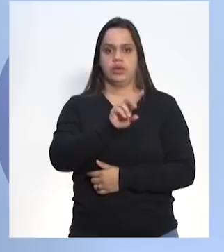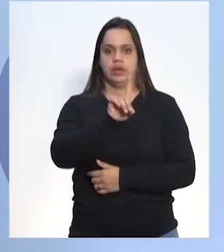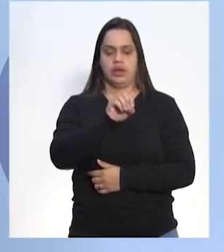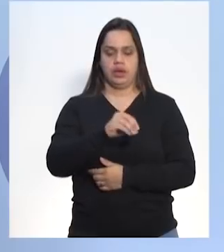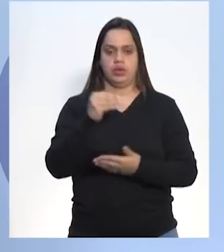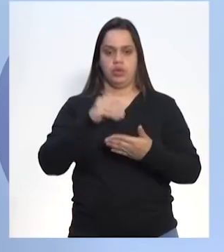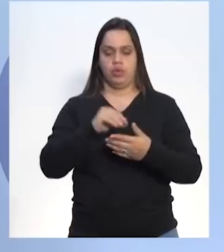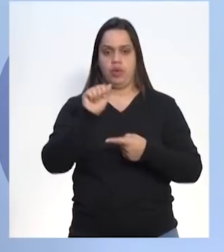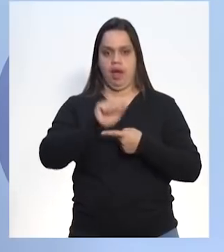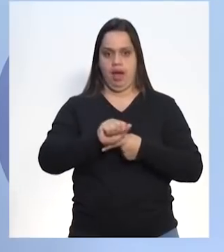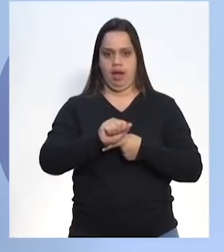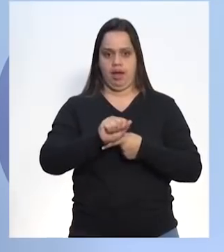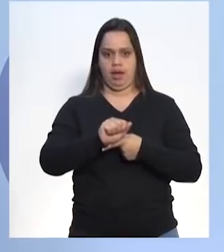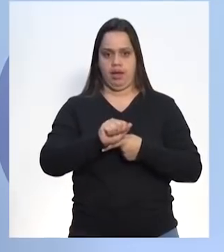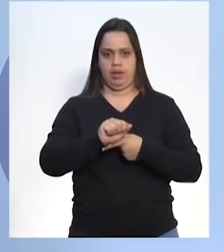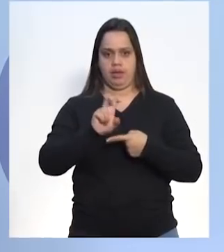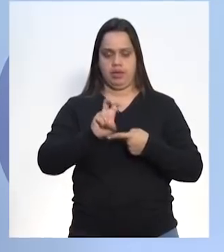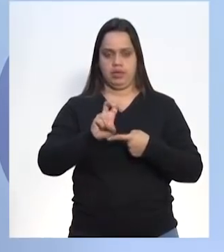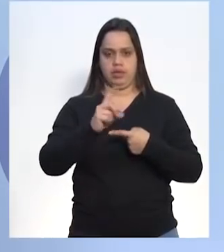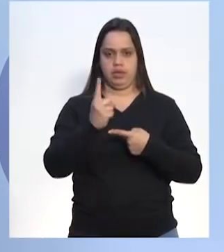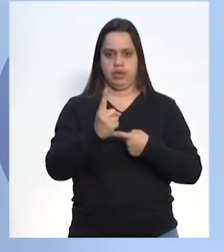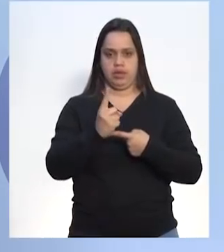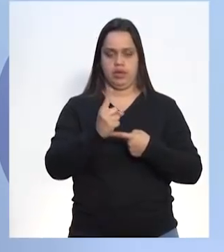assim, na A,